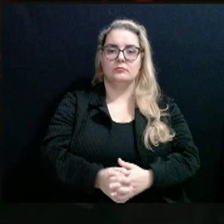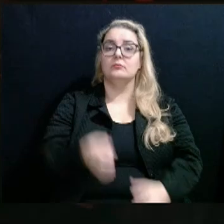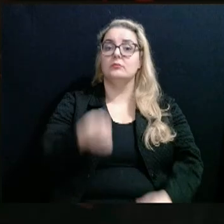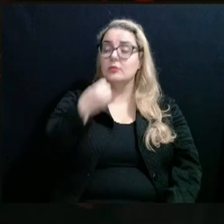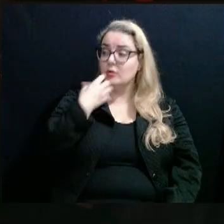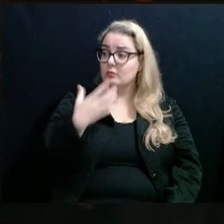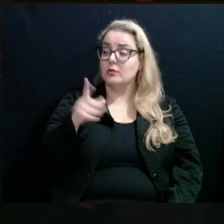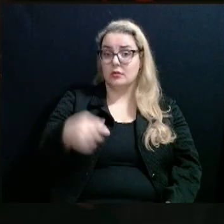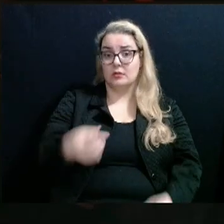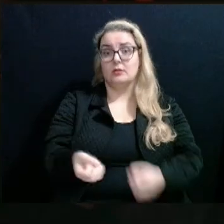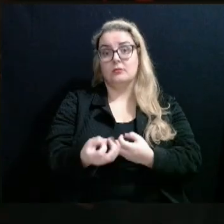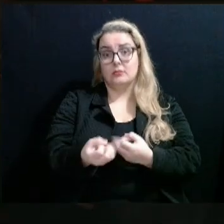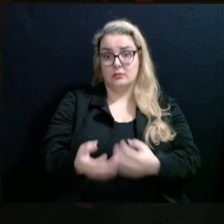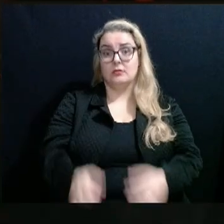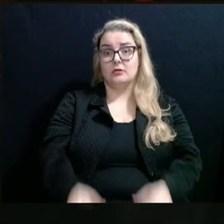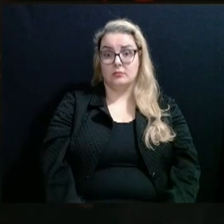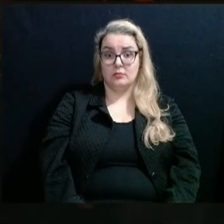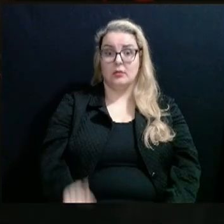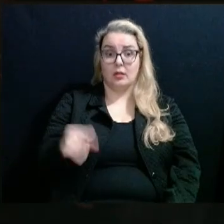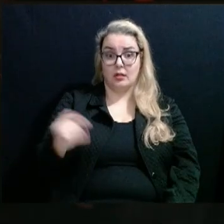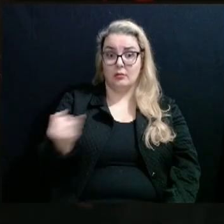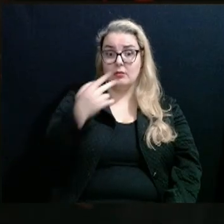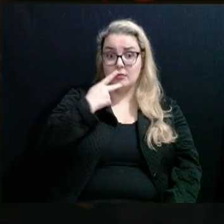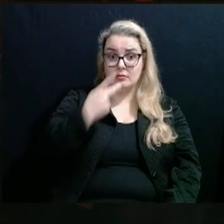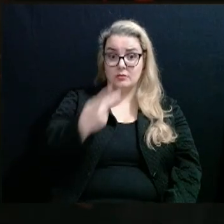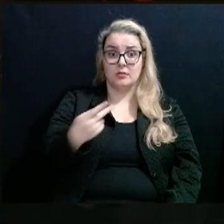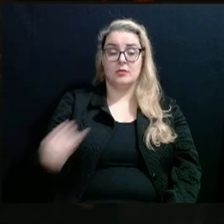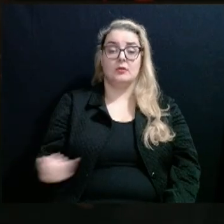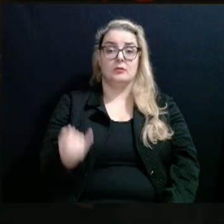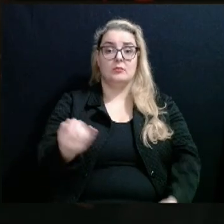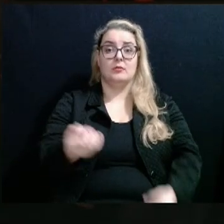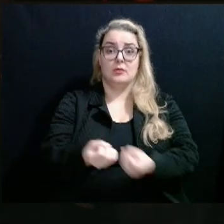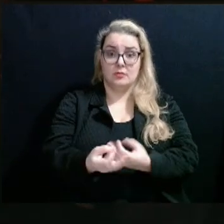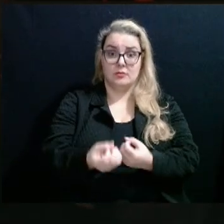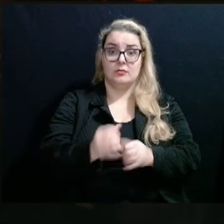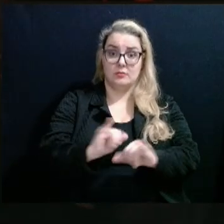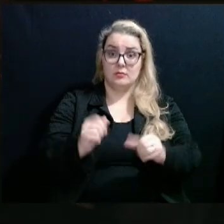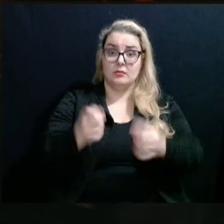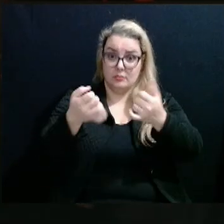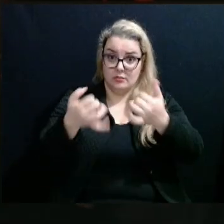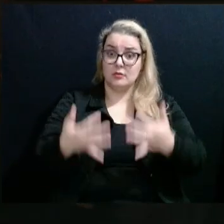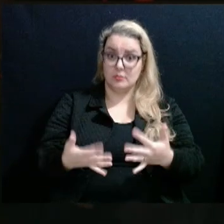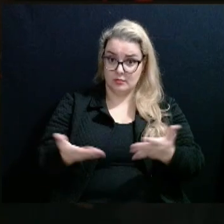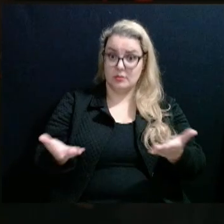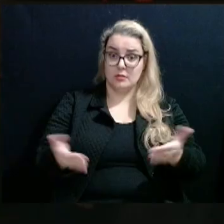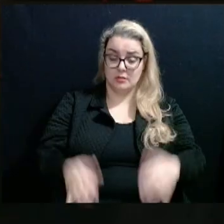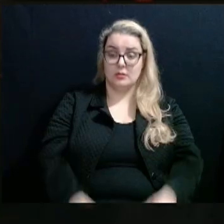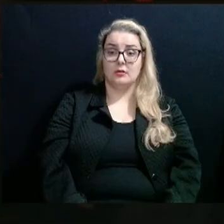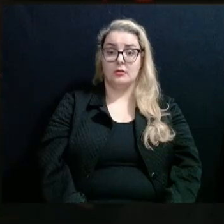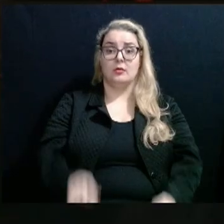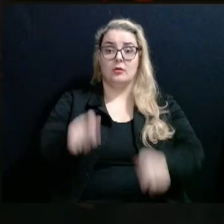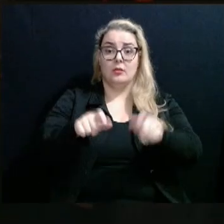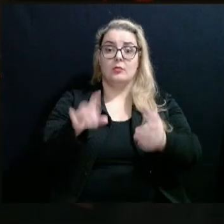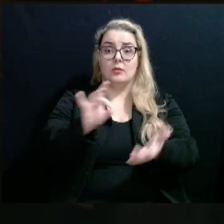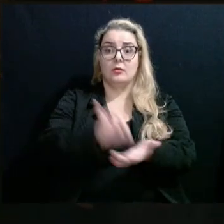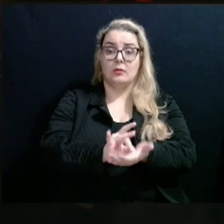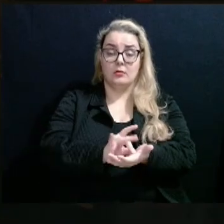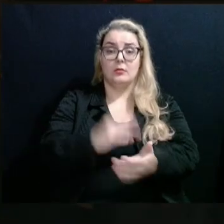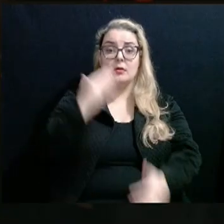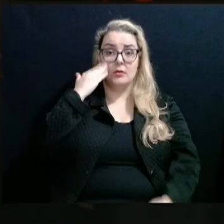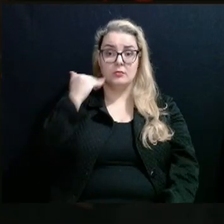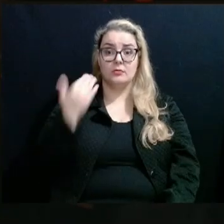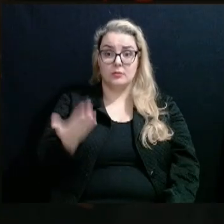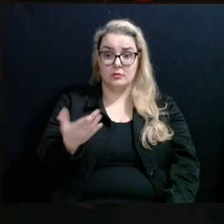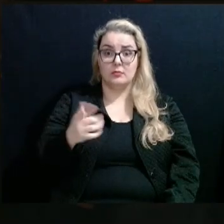né? Importante falar, importante informar, orientar, né? Com pessoas que realmente sabem, né? Têm conhecimento de causa,